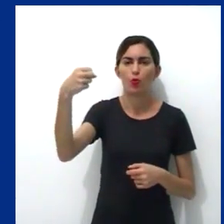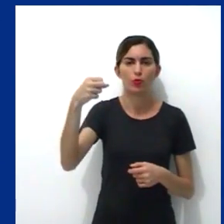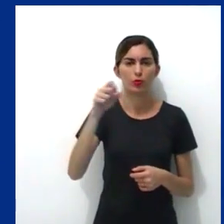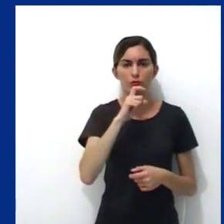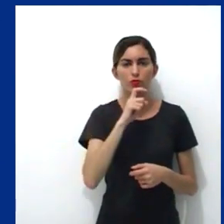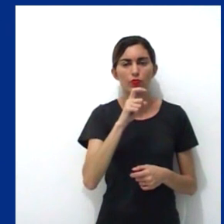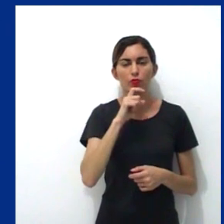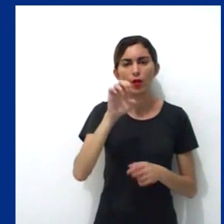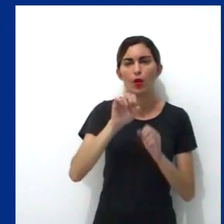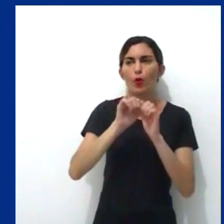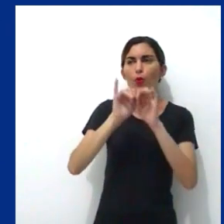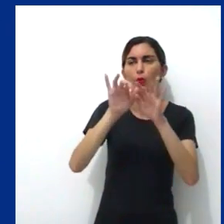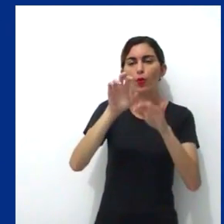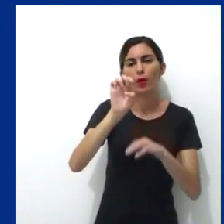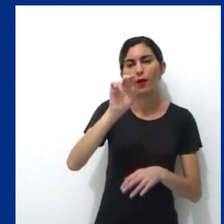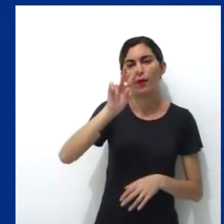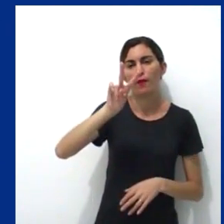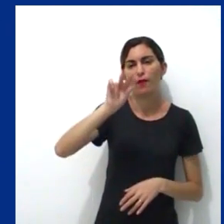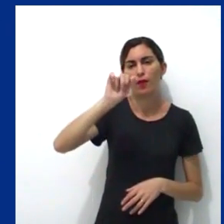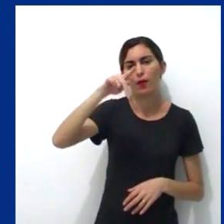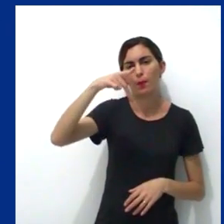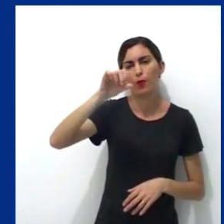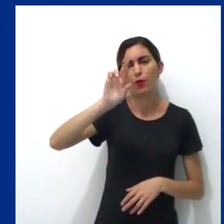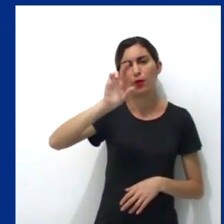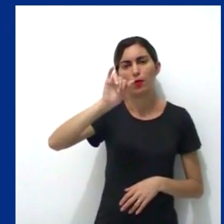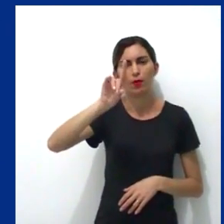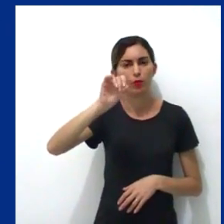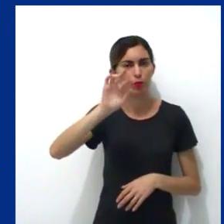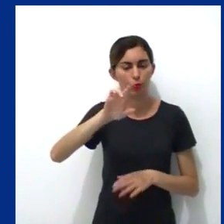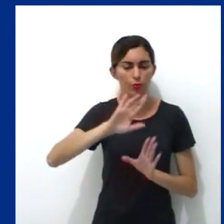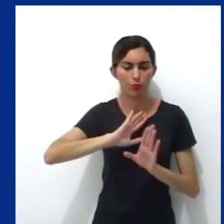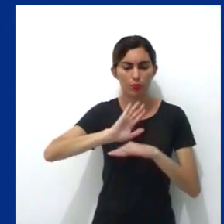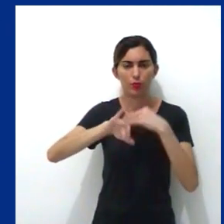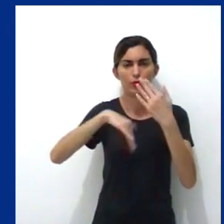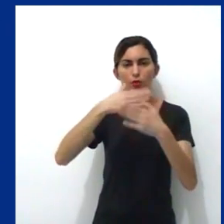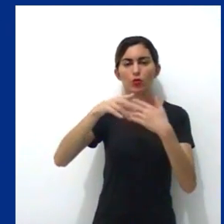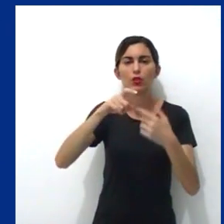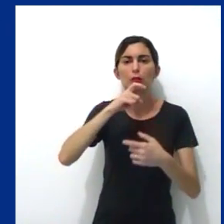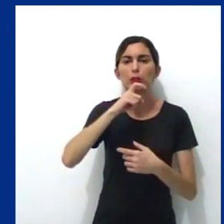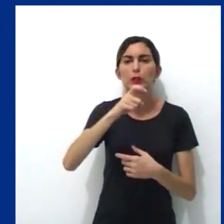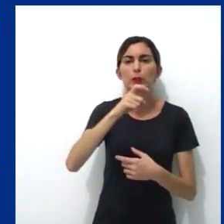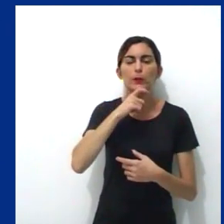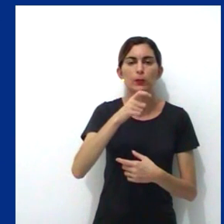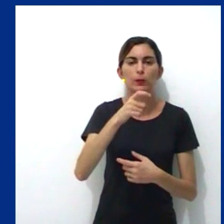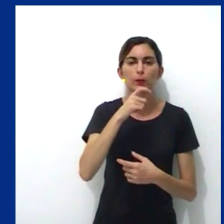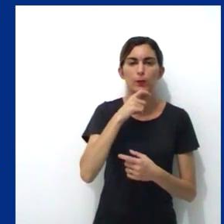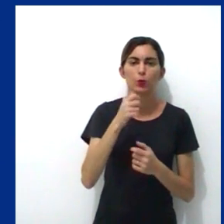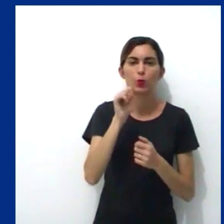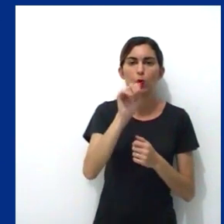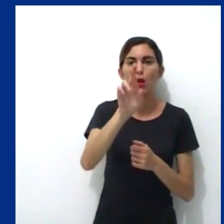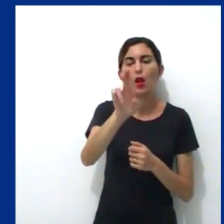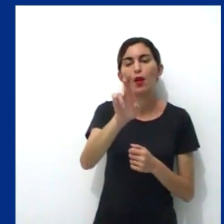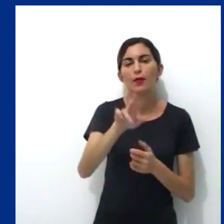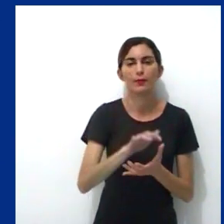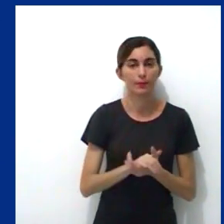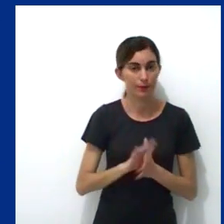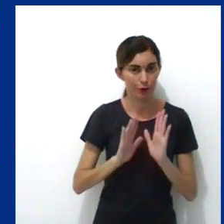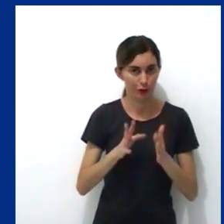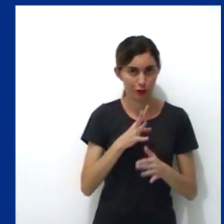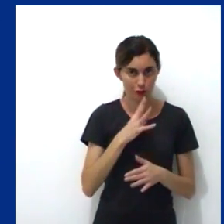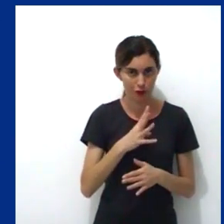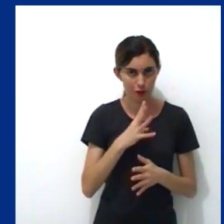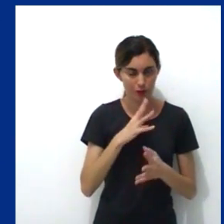Então esse capilar ele vai até em cima, até chegar na parte do congelador, lá na nossa geladeira, né? E aí,